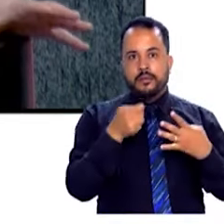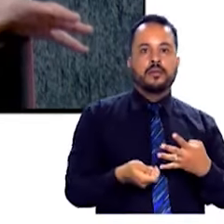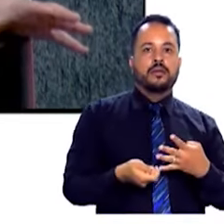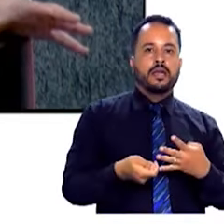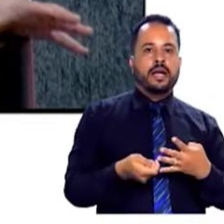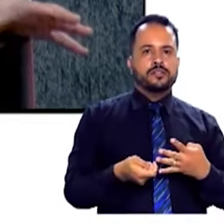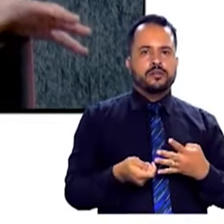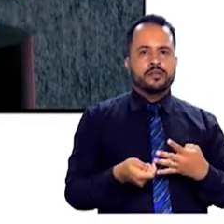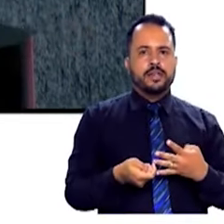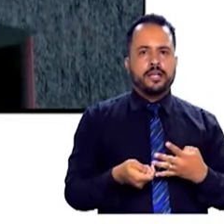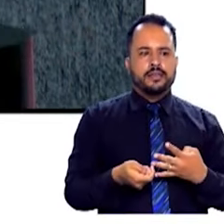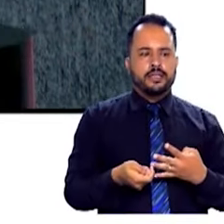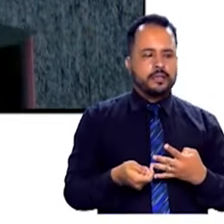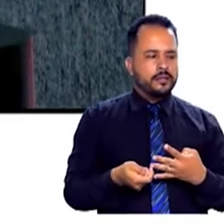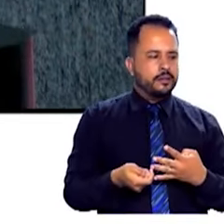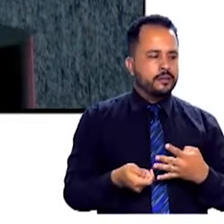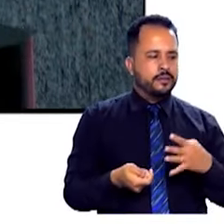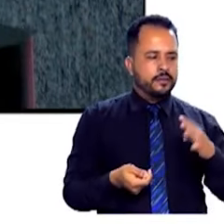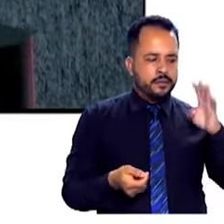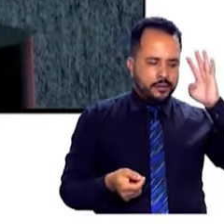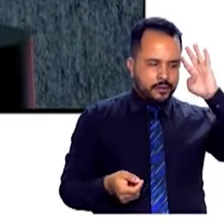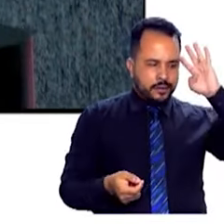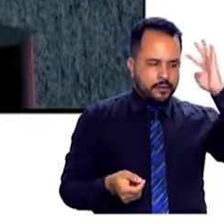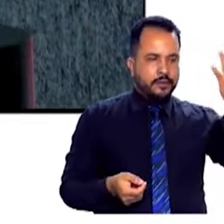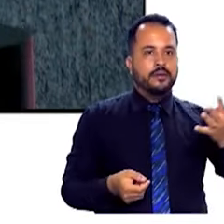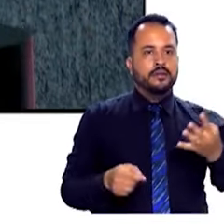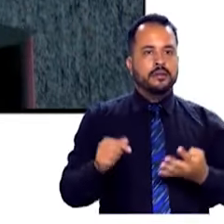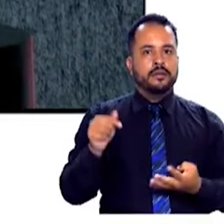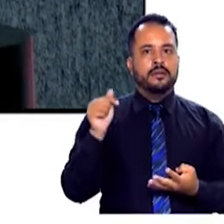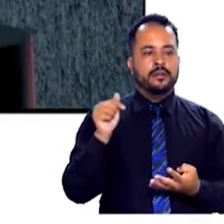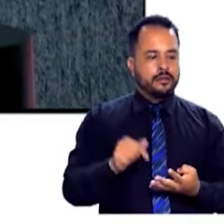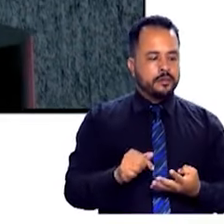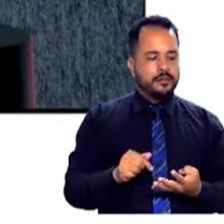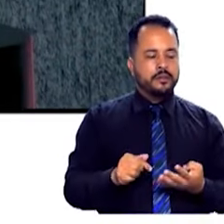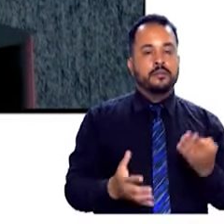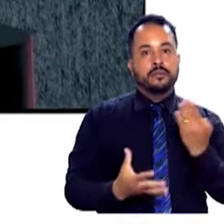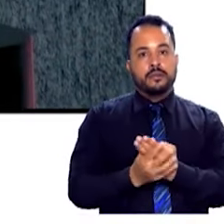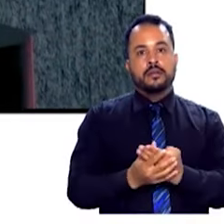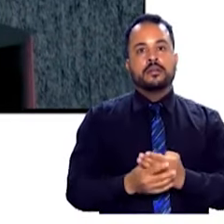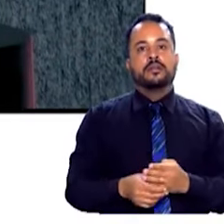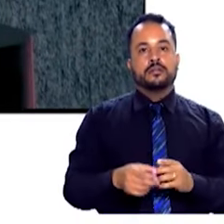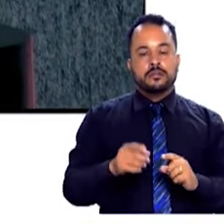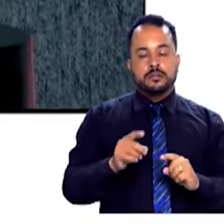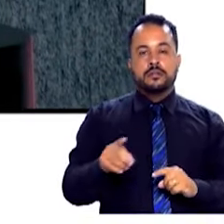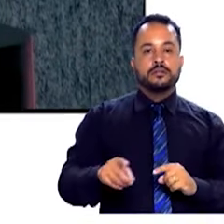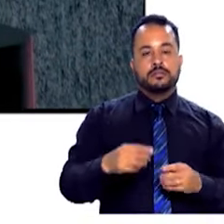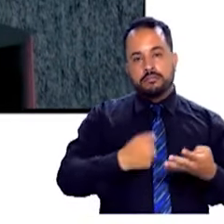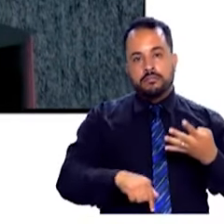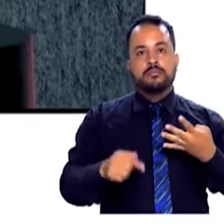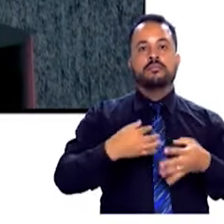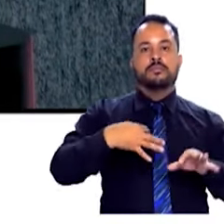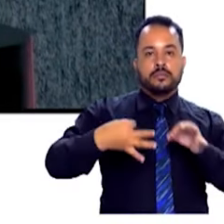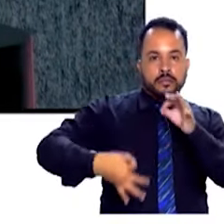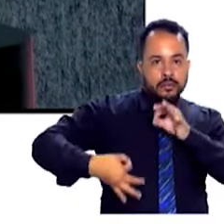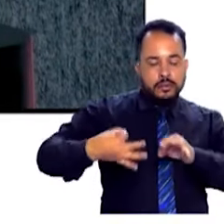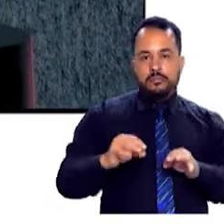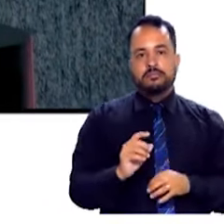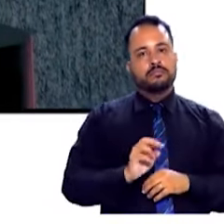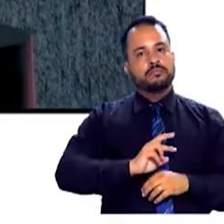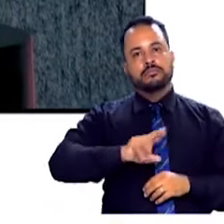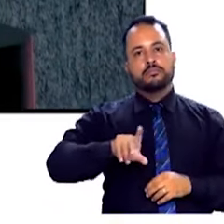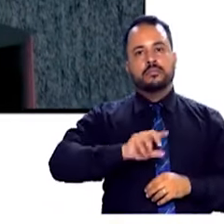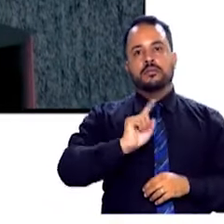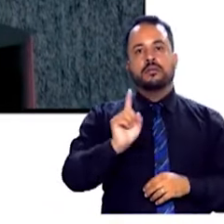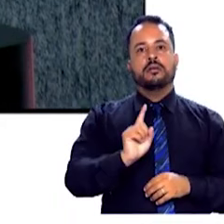nesse sentido de verdadeira Justiça não estou aqui dizendo que o Superior Tribunal de Justiça não é um tribunal de Justiça não é isso mas que o